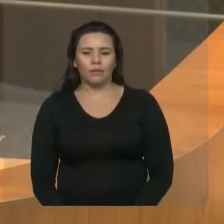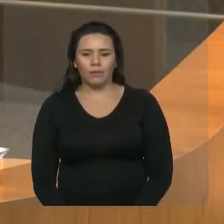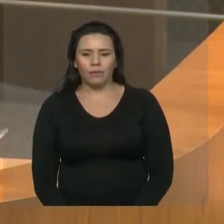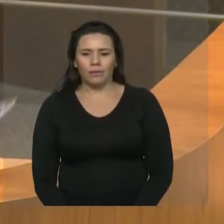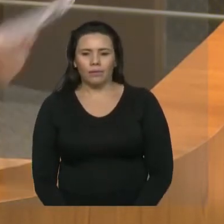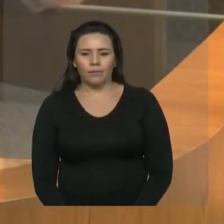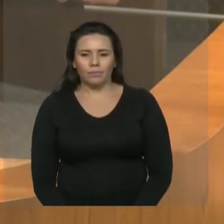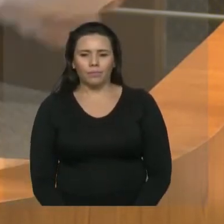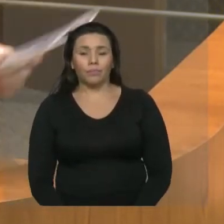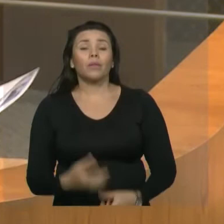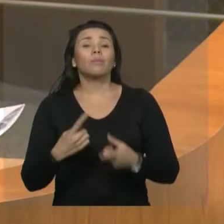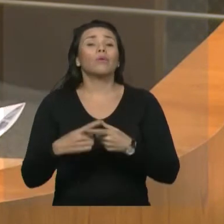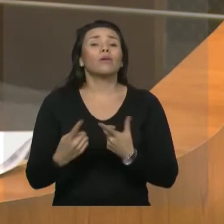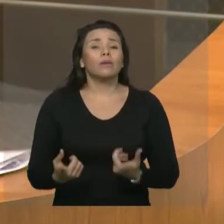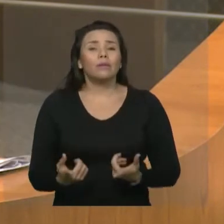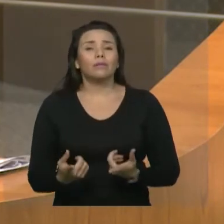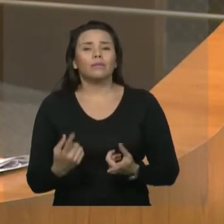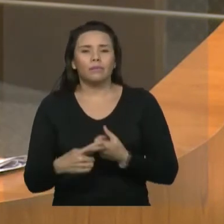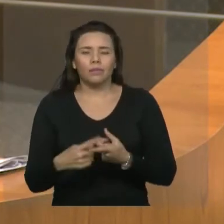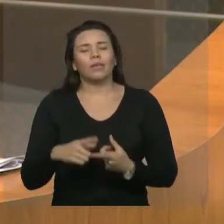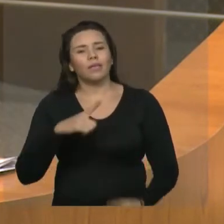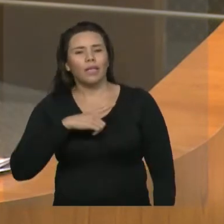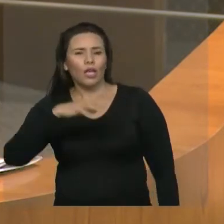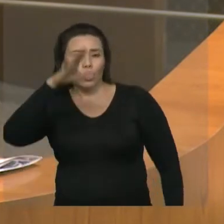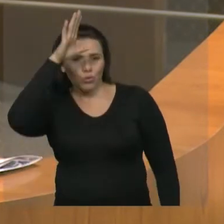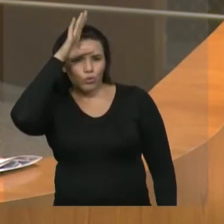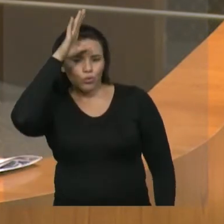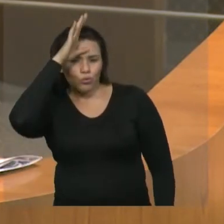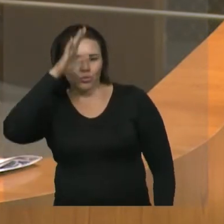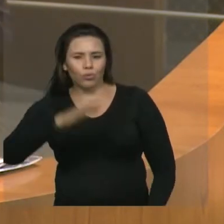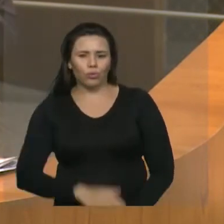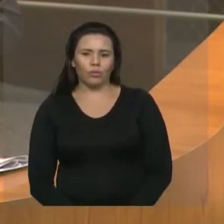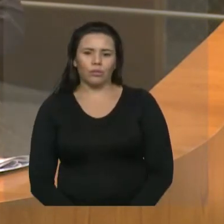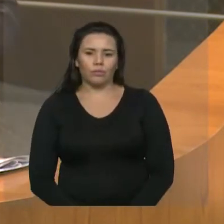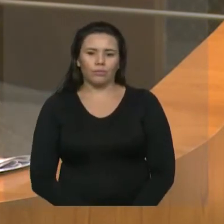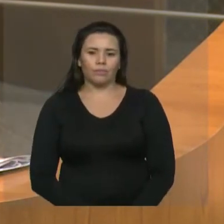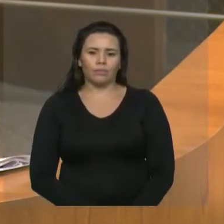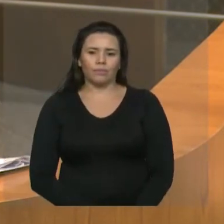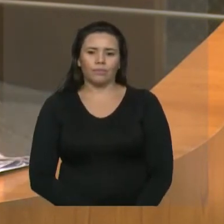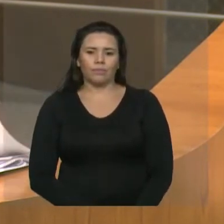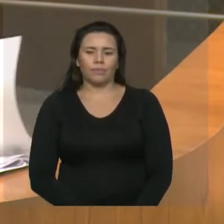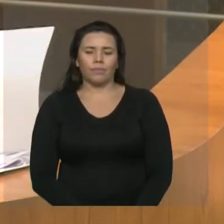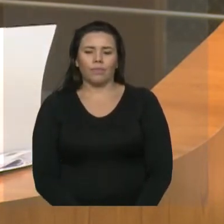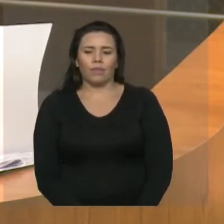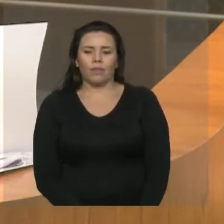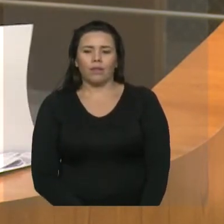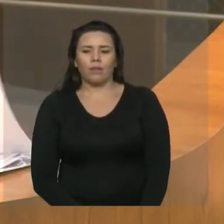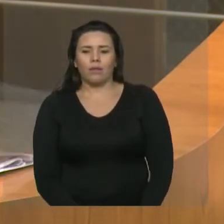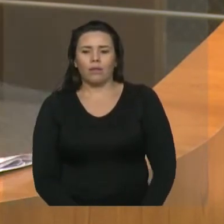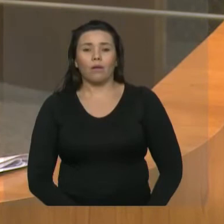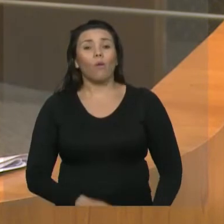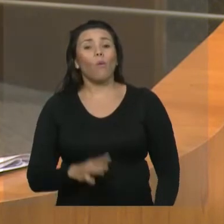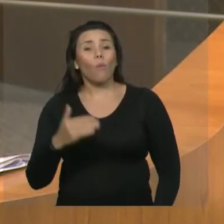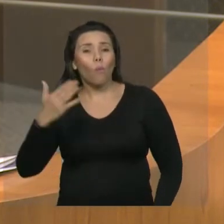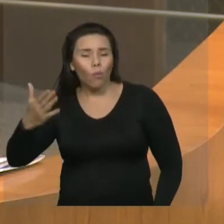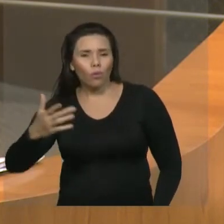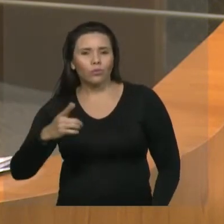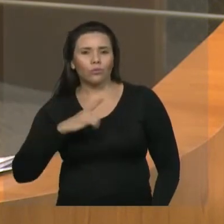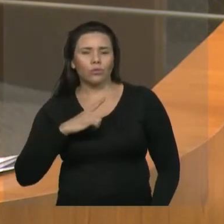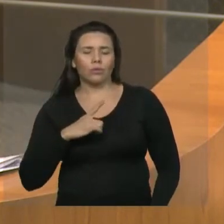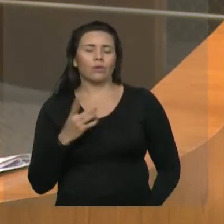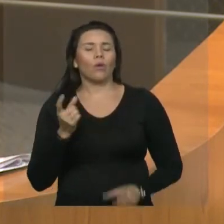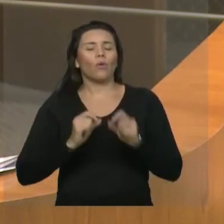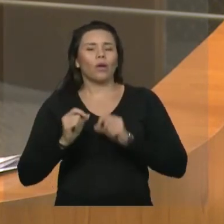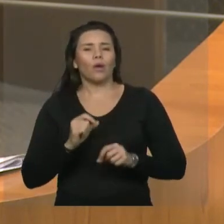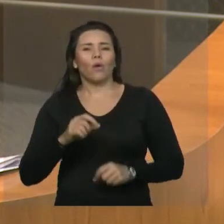porque lá tem uma tia, que agora pode não estar sentindo, mas na hora que chegar o contra-cheque, na hora que chegar o contra-cheque